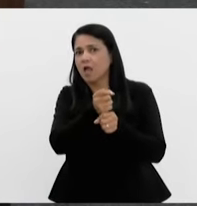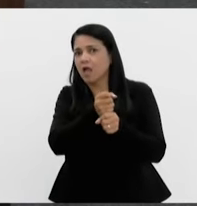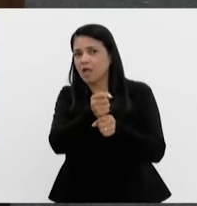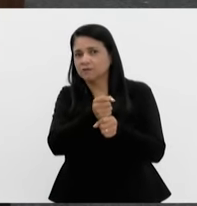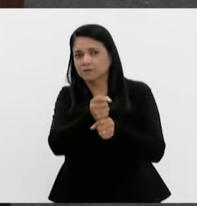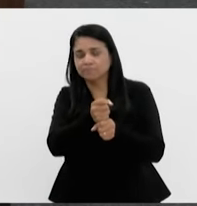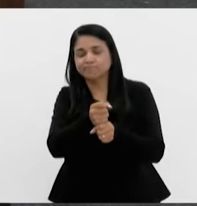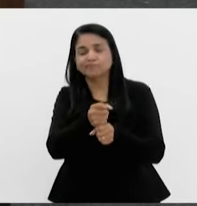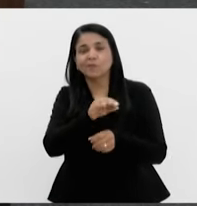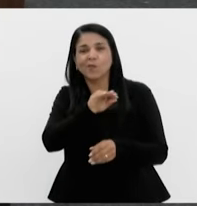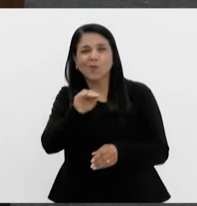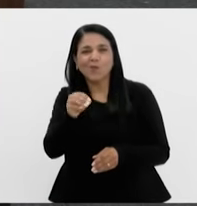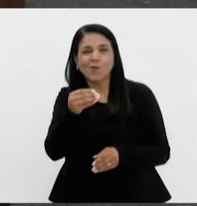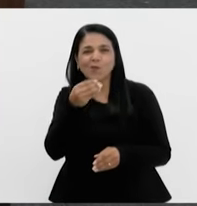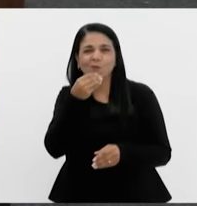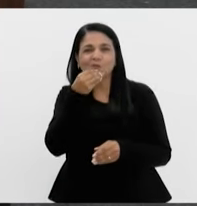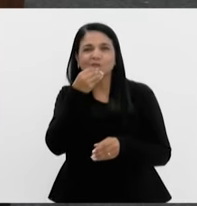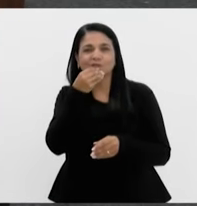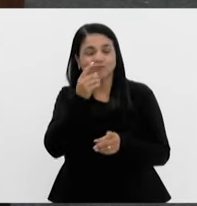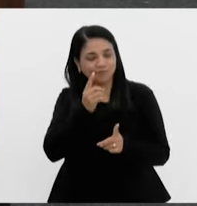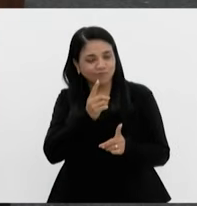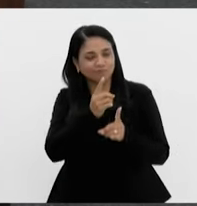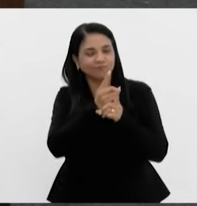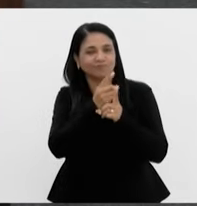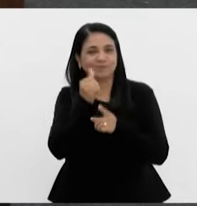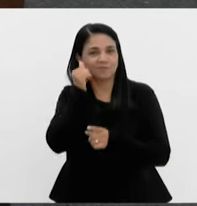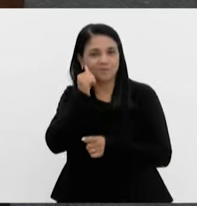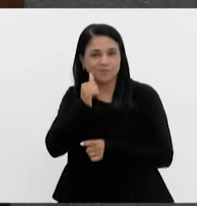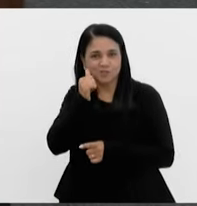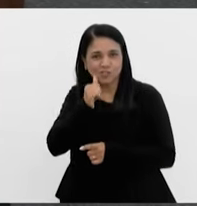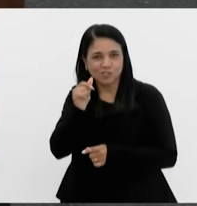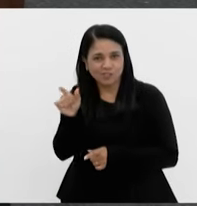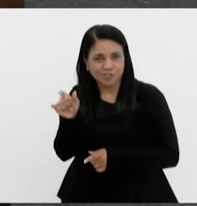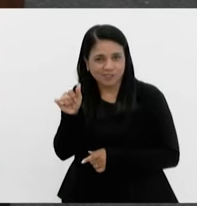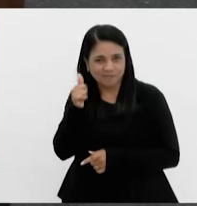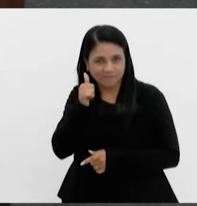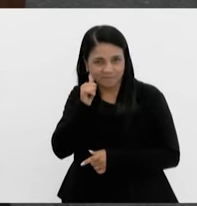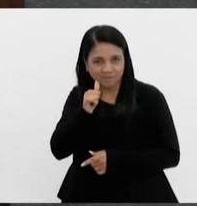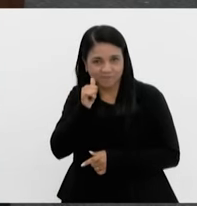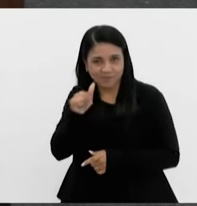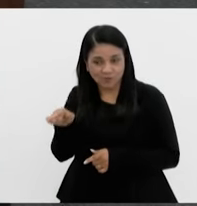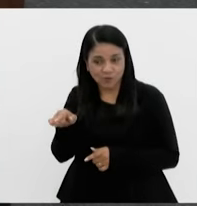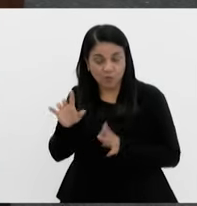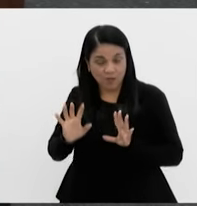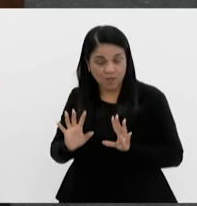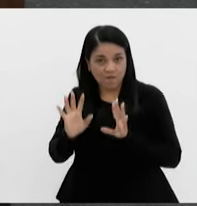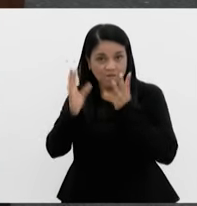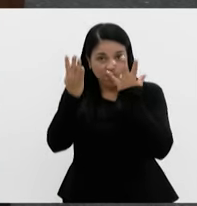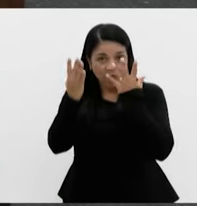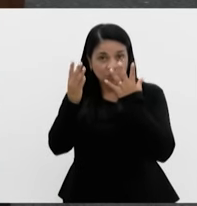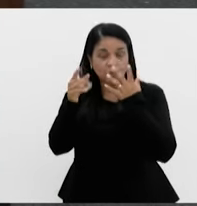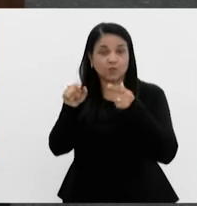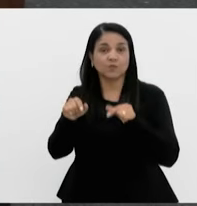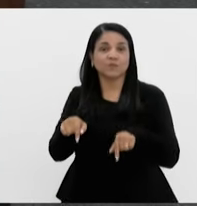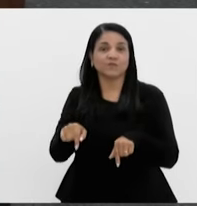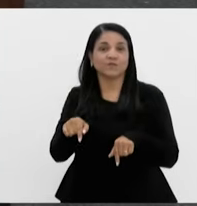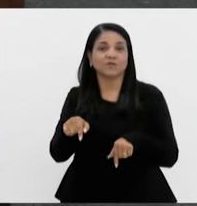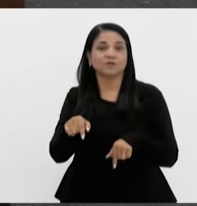oportunidade de reencontrar essa menina que estava num evento da Divisão antissequestro